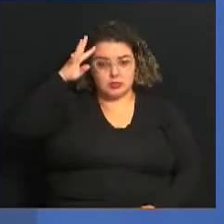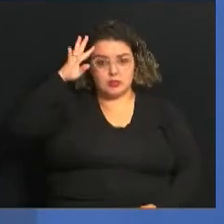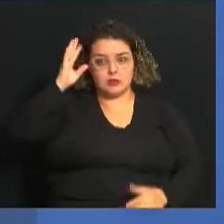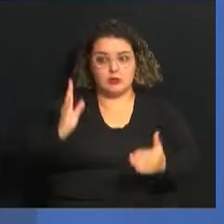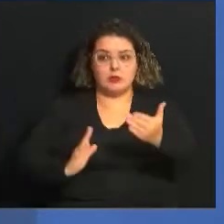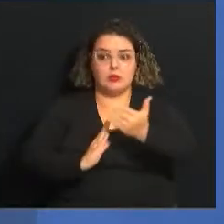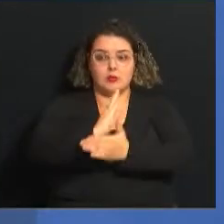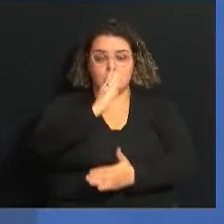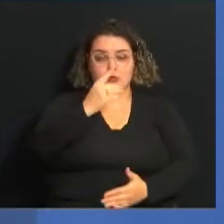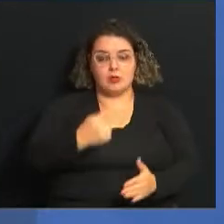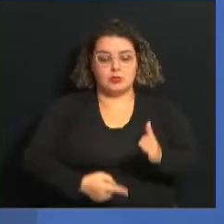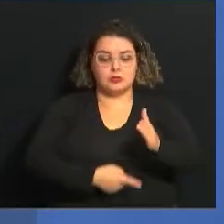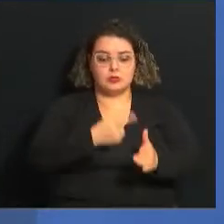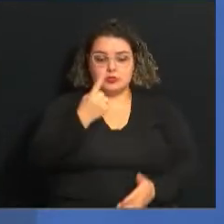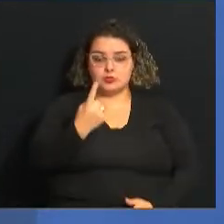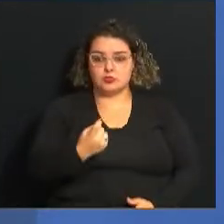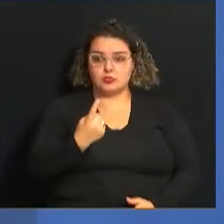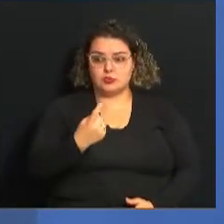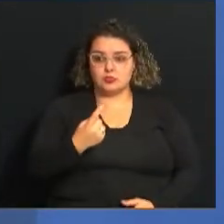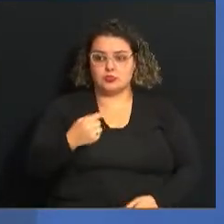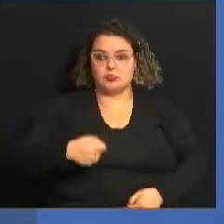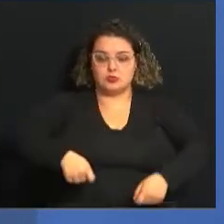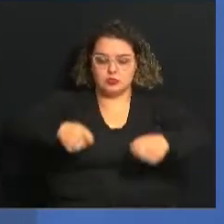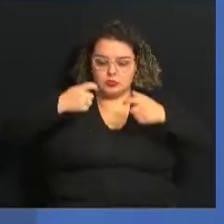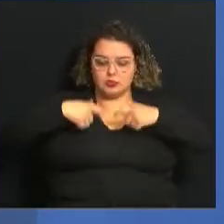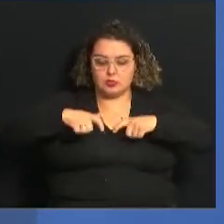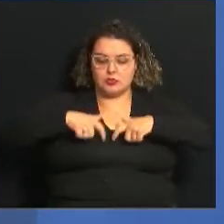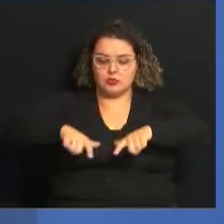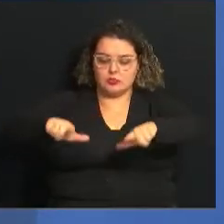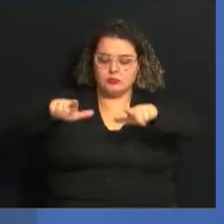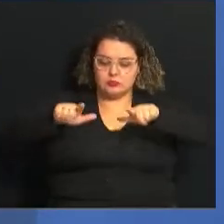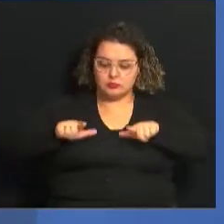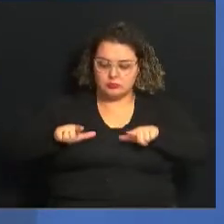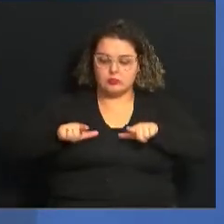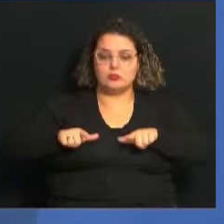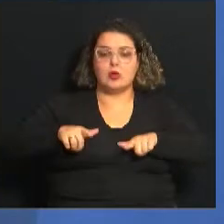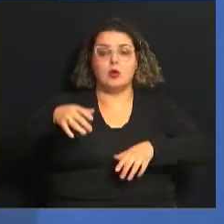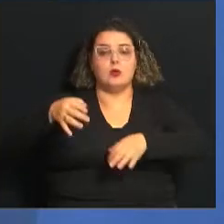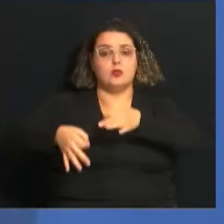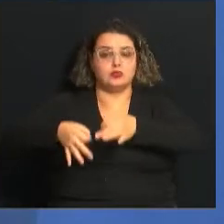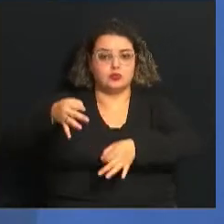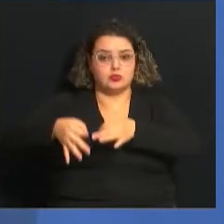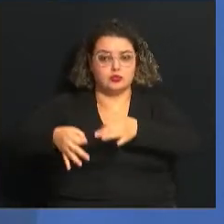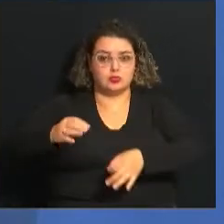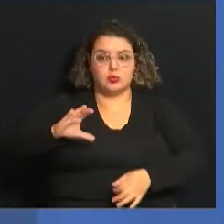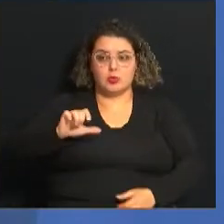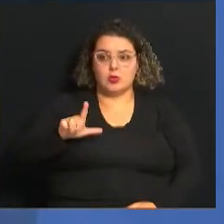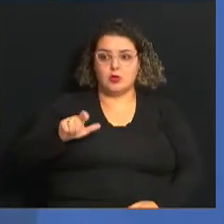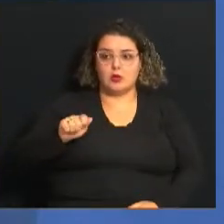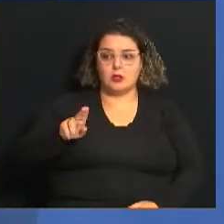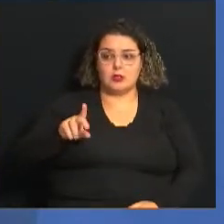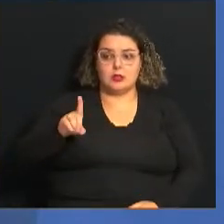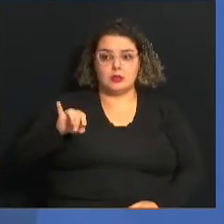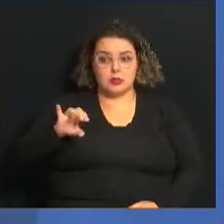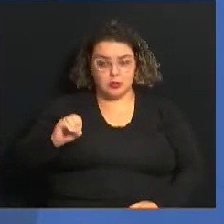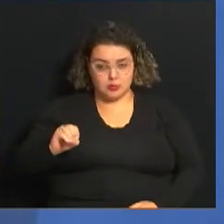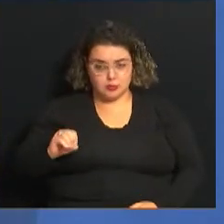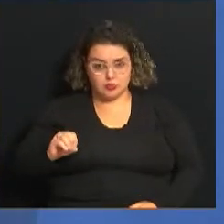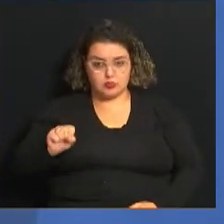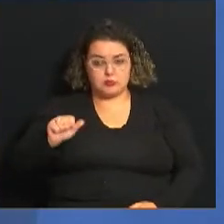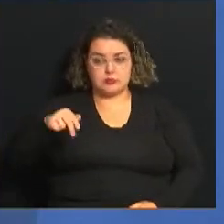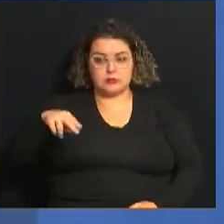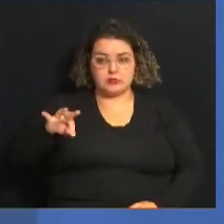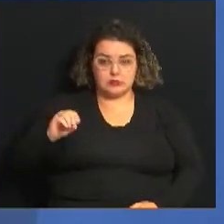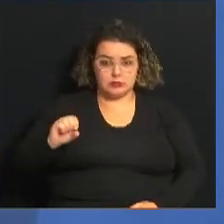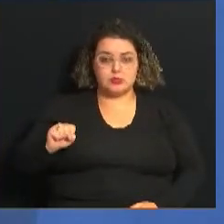turno único a concessão do diploma de mérito jurídico ao advogado Cláudio Santos de Oliveira. A proposta